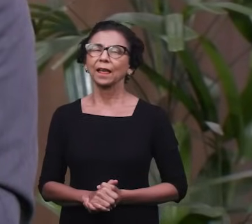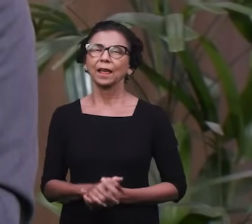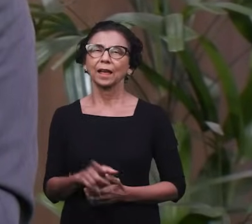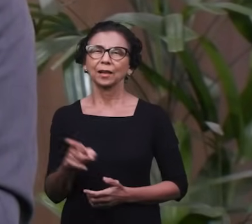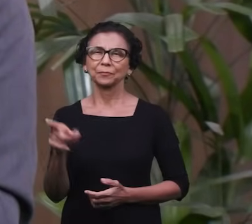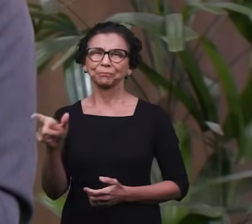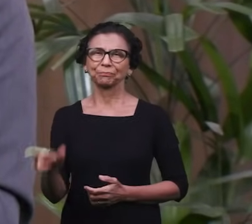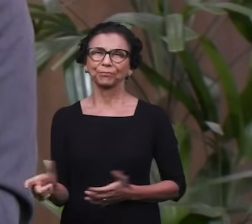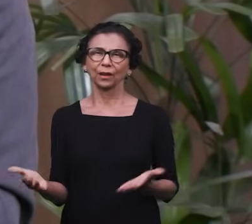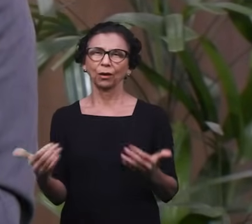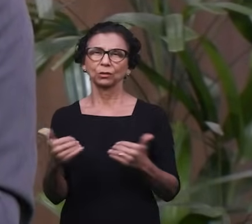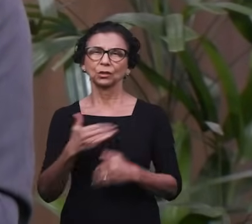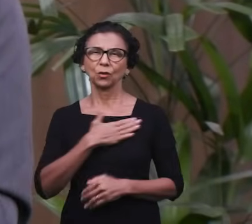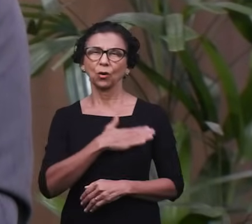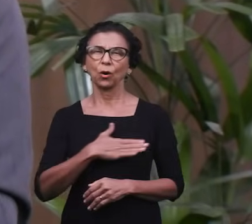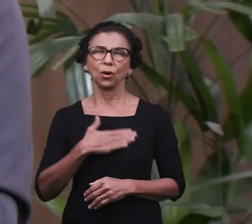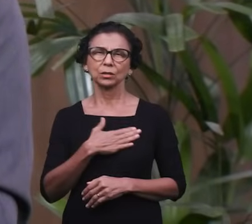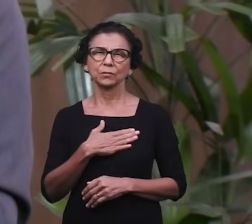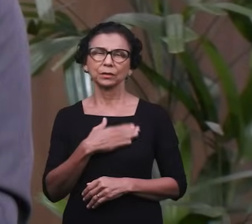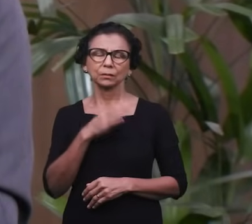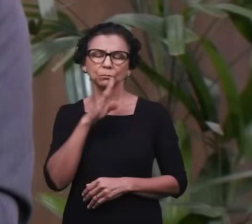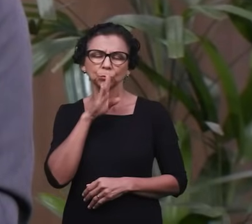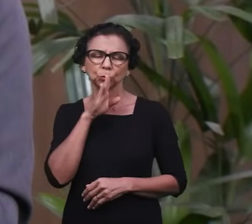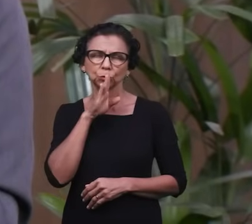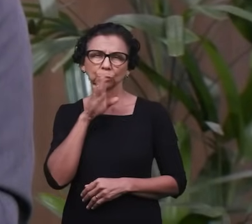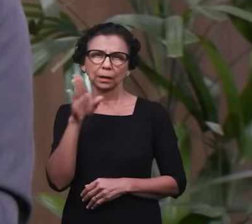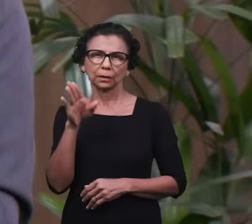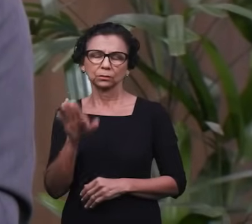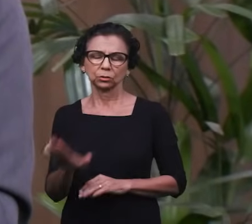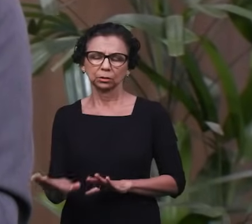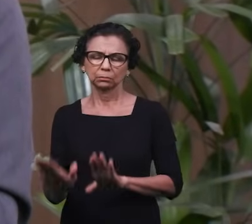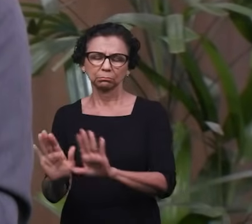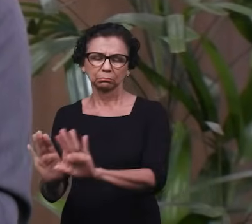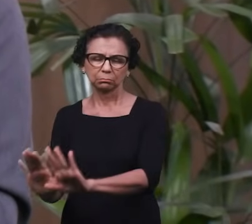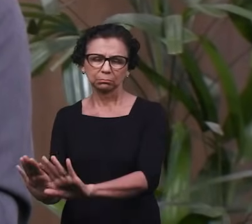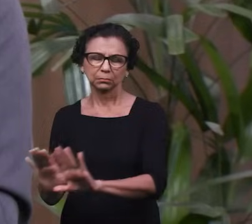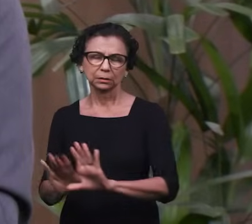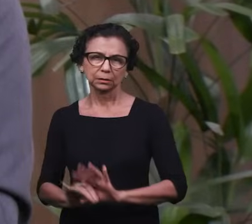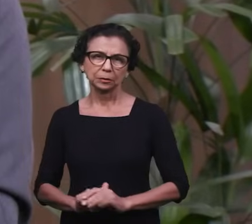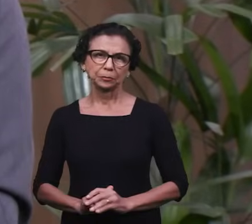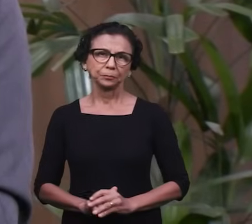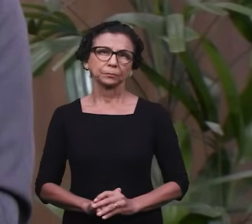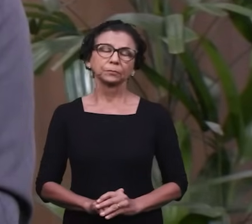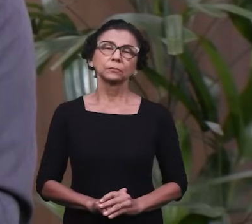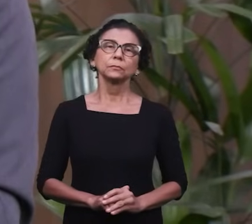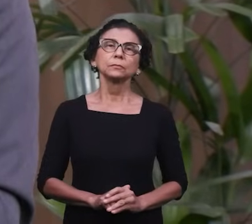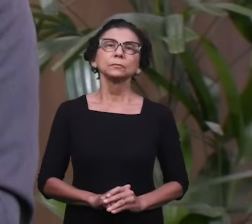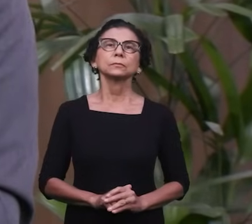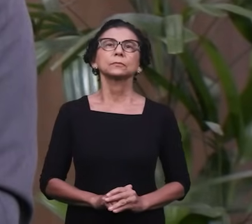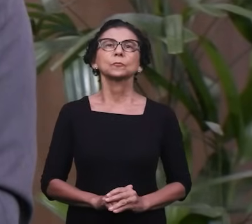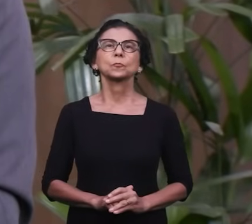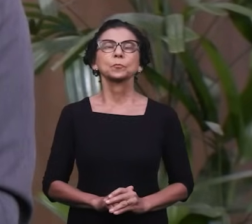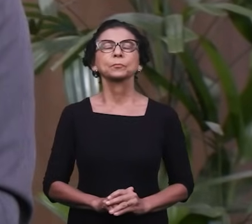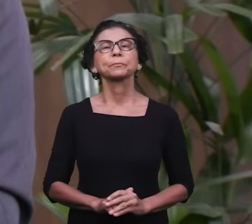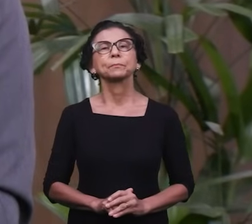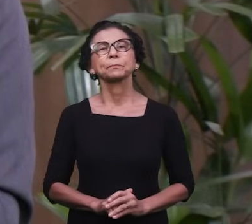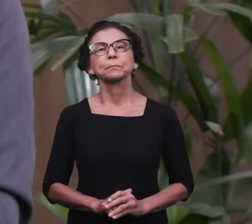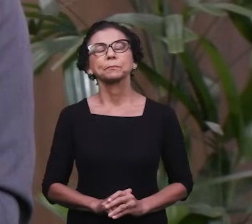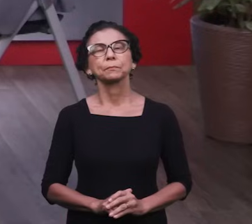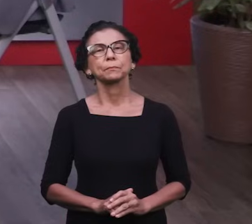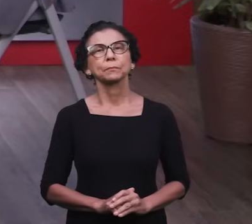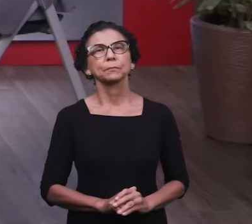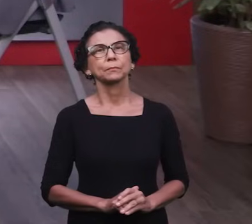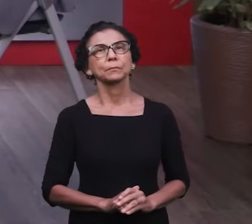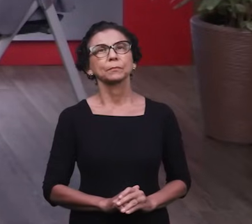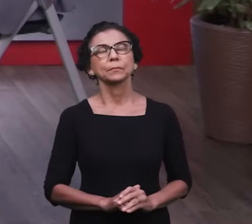né? Às vezes essa questão da interação social abrange também questão de família, assim, a própria família, ele Com quer ficar certeza. quietinho. Não, e é